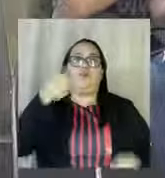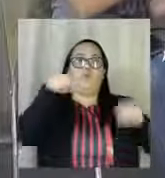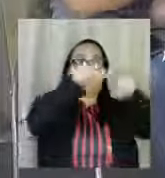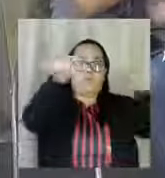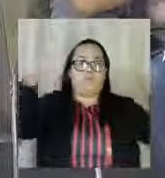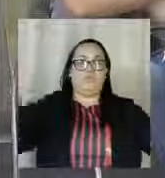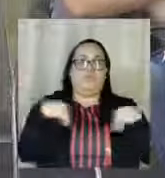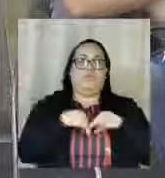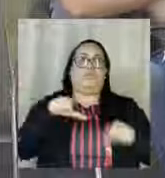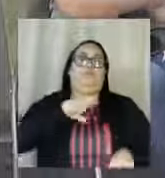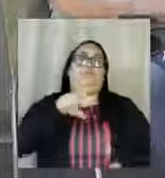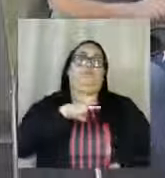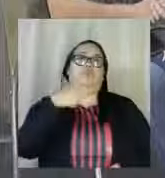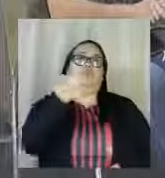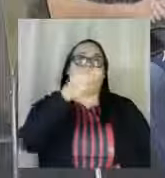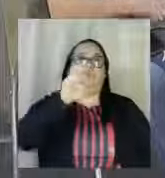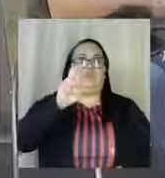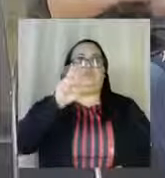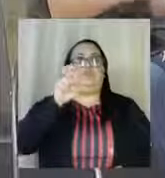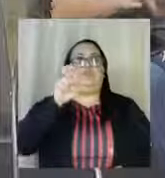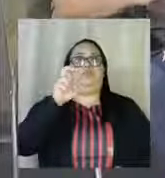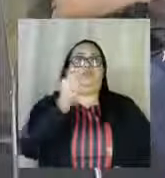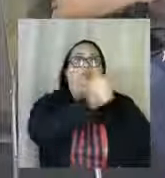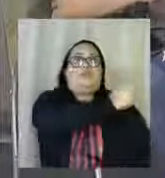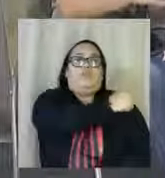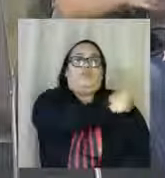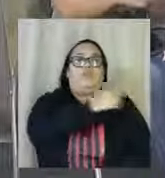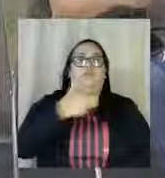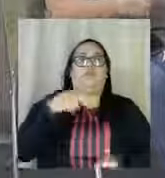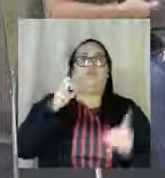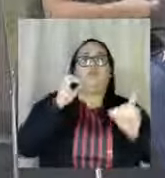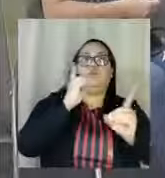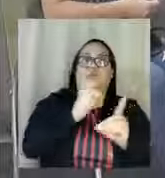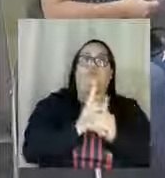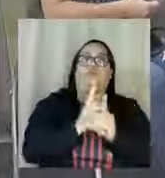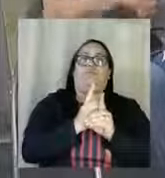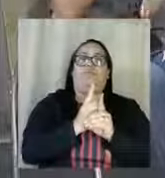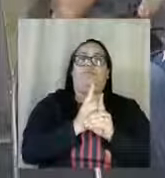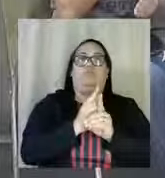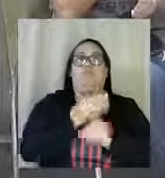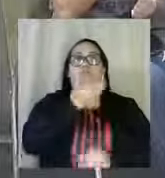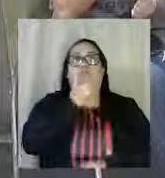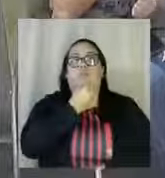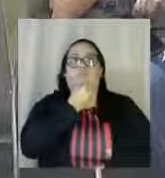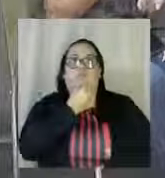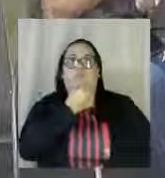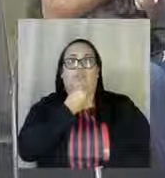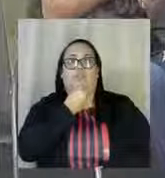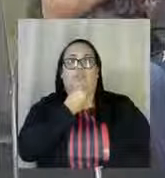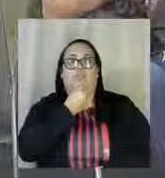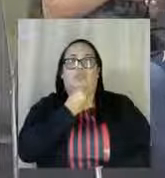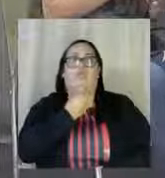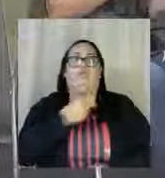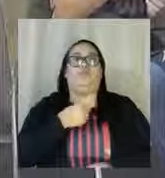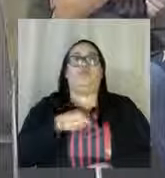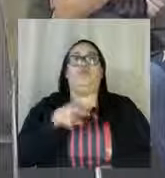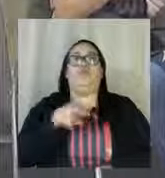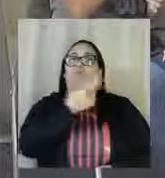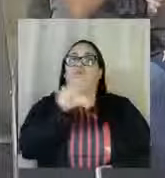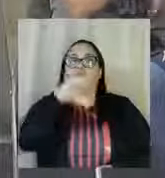25 alunos. Então eu encontrei Matheus. um surdo que chegou